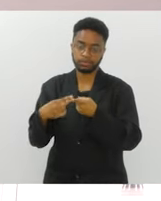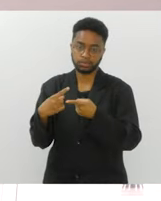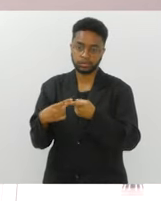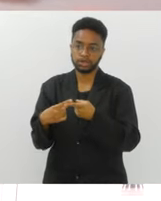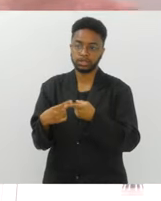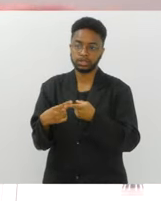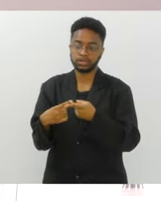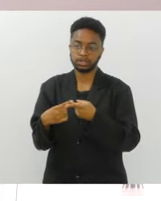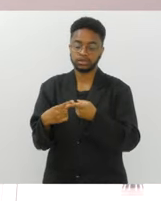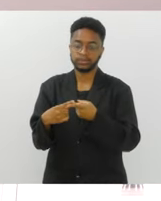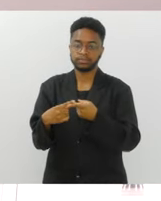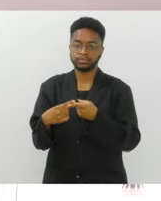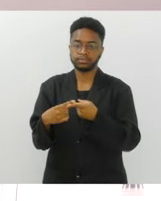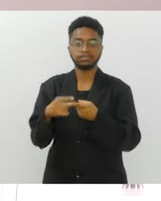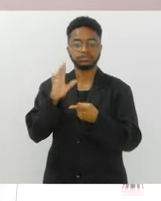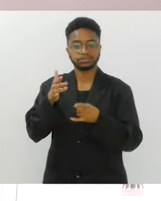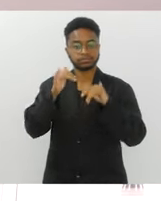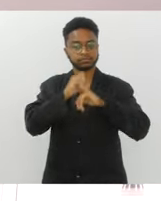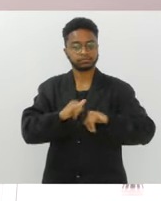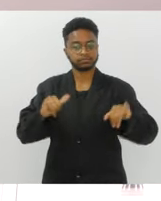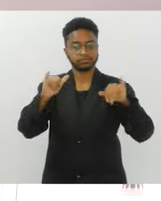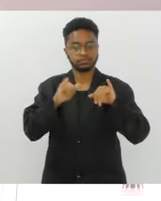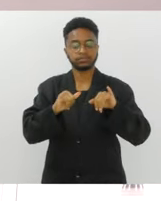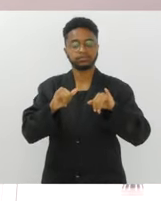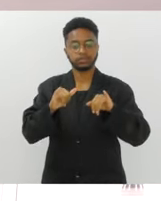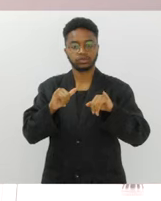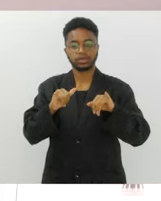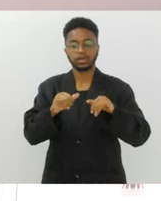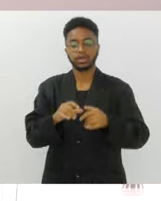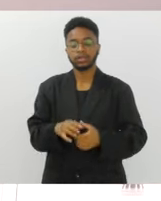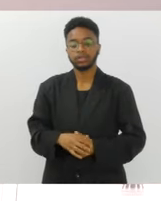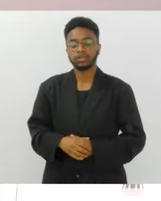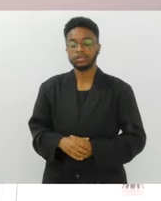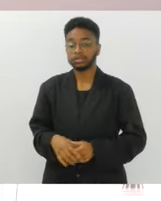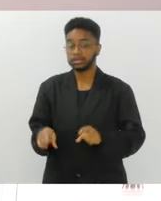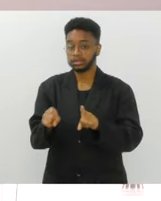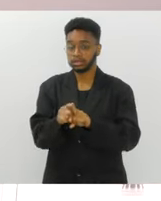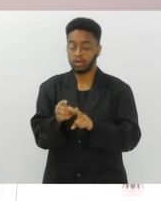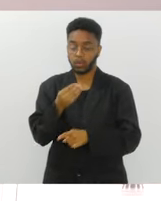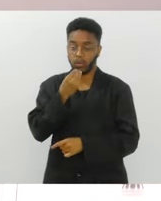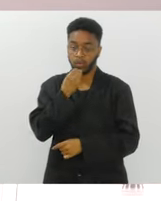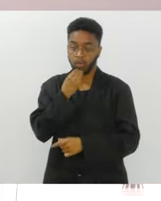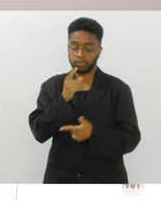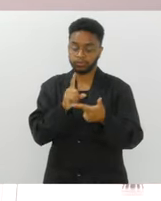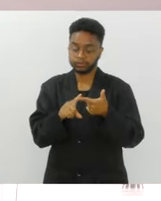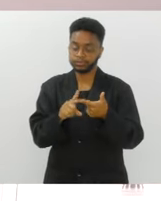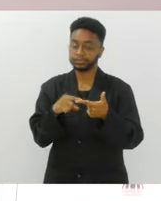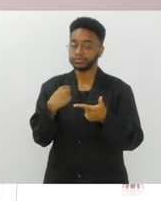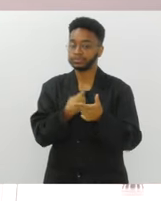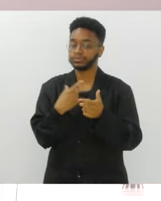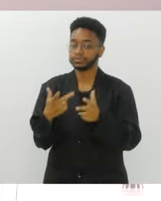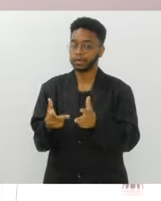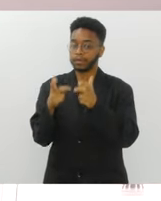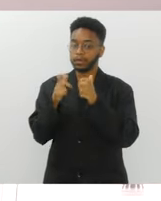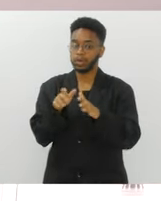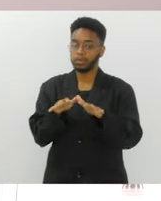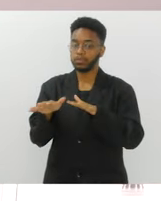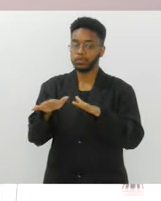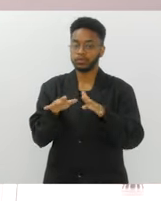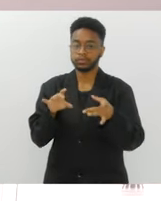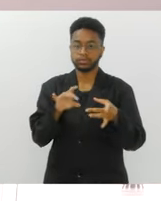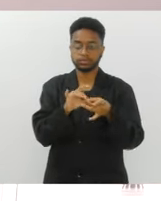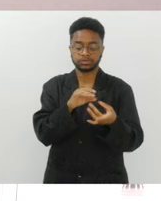isso nos meios da imprensa. E, ao mesmo tempo, obviamente, a gente vê um movimento da